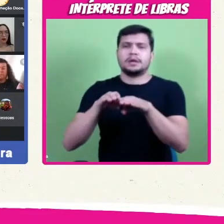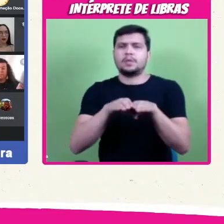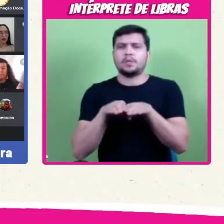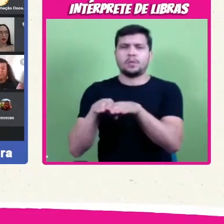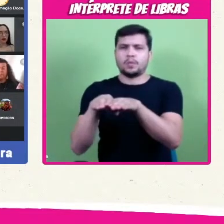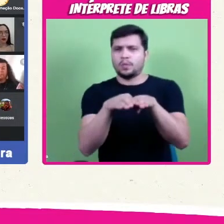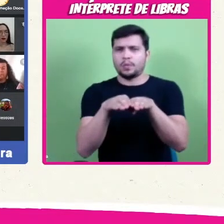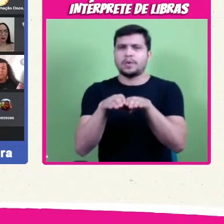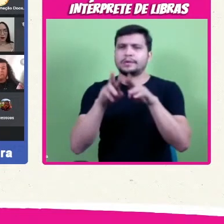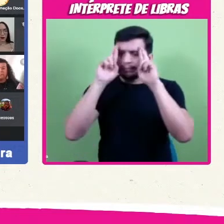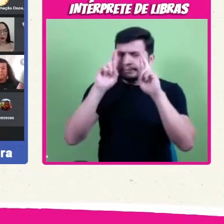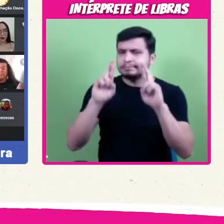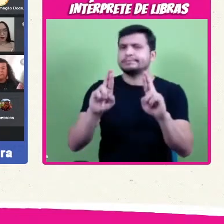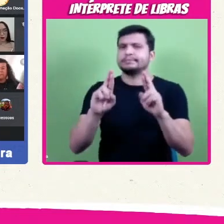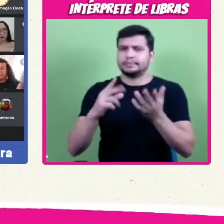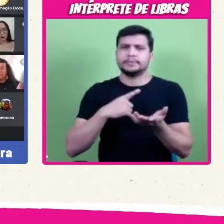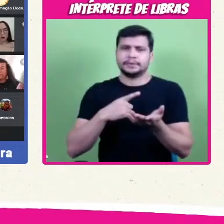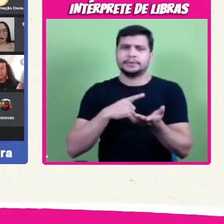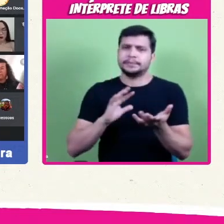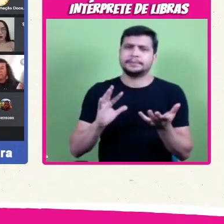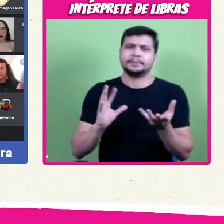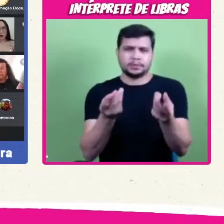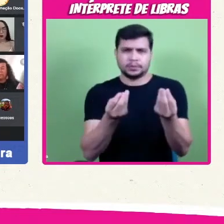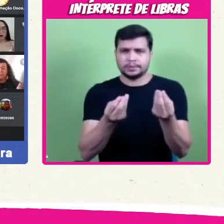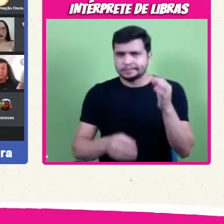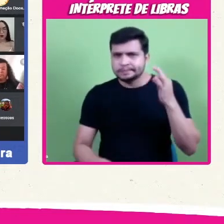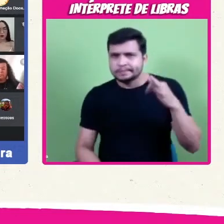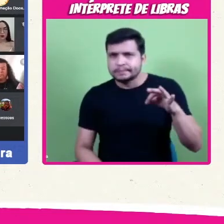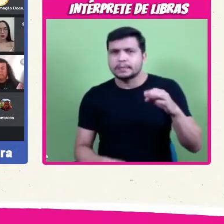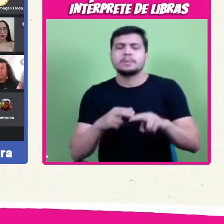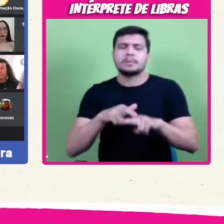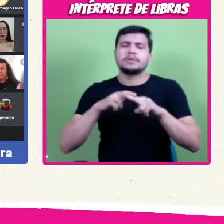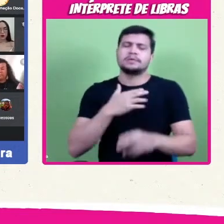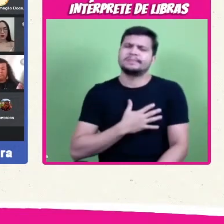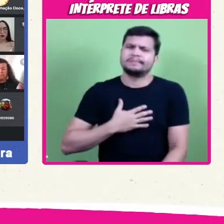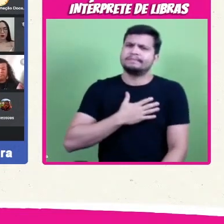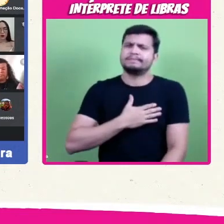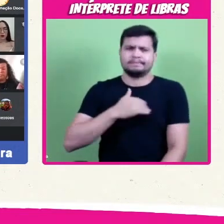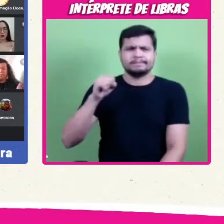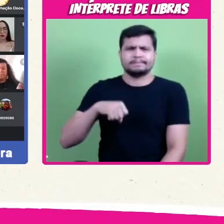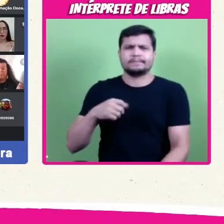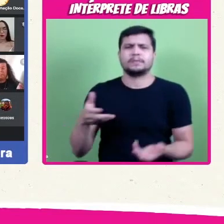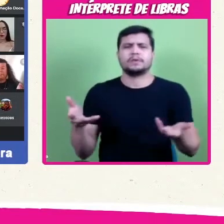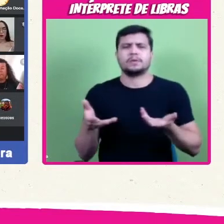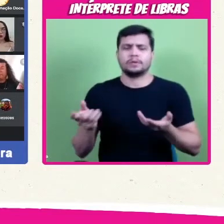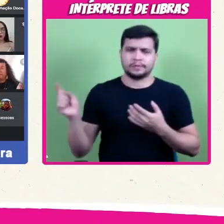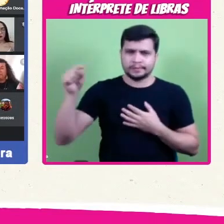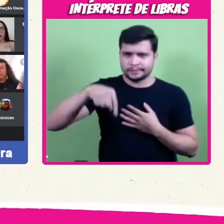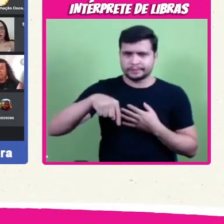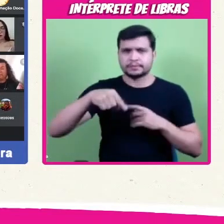igualdade para todos, todas e todos. Então, para nós é uma satisfação imensa estar aqui na